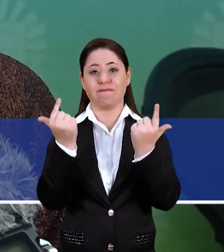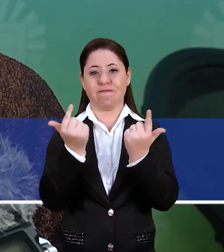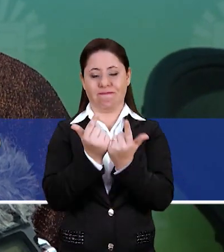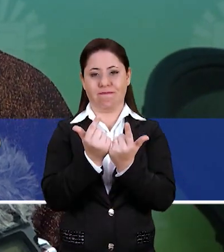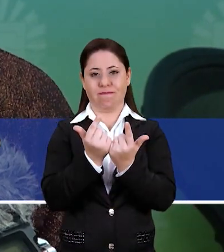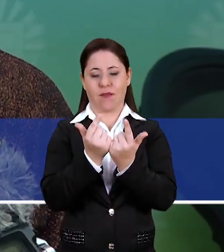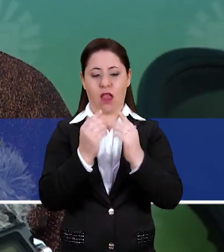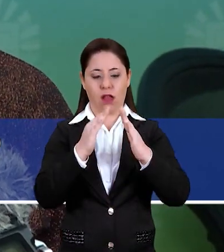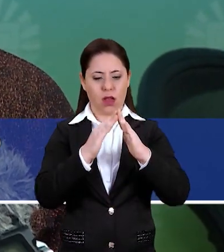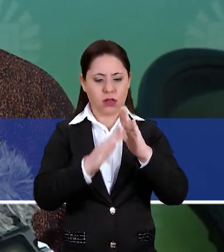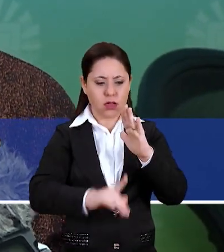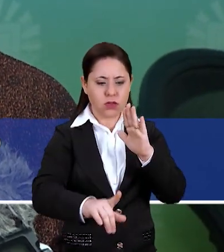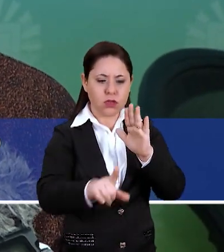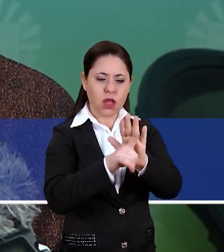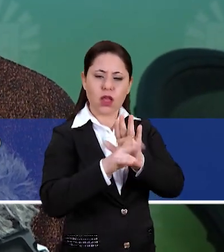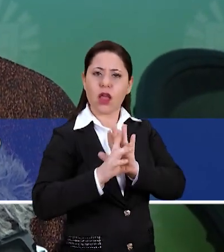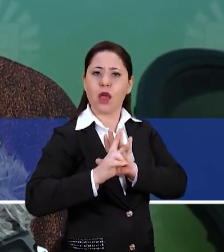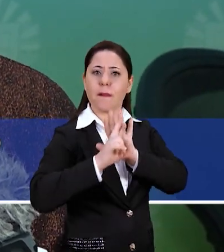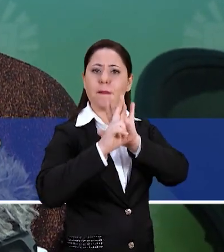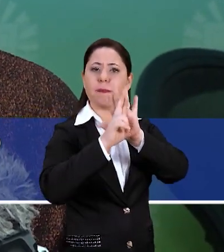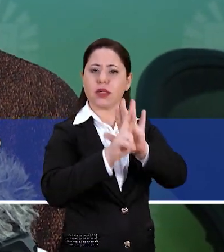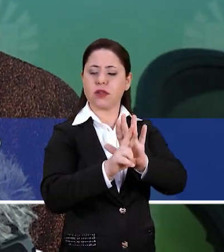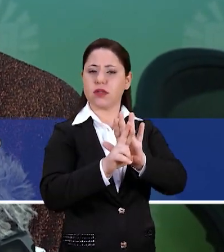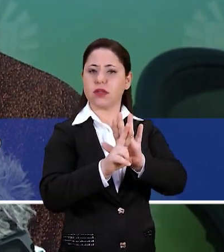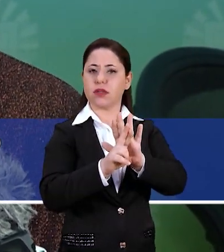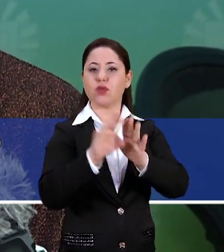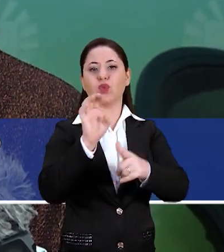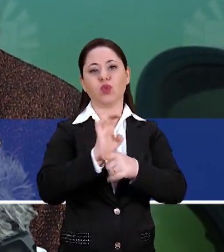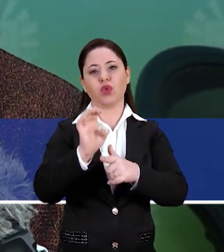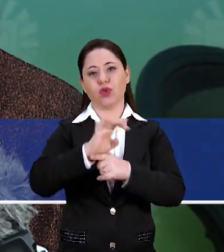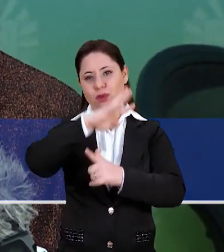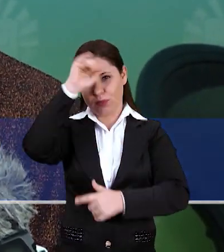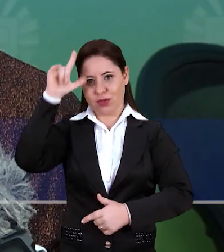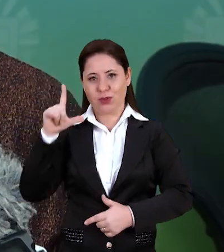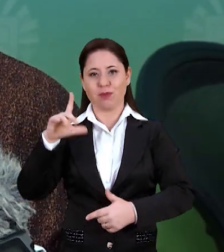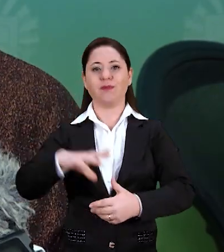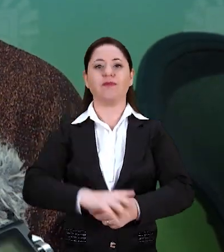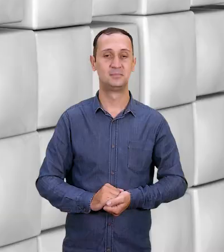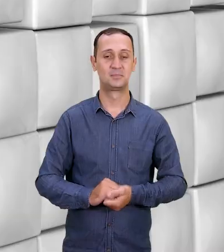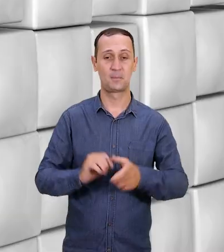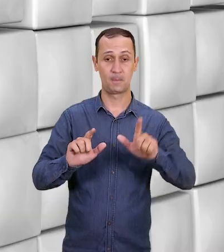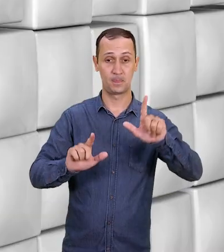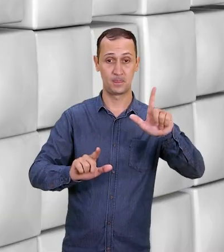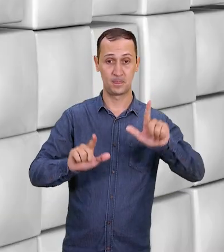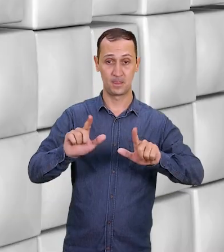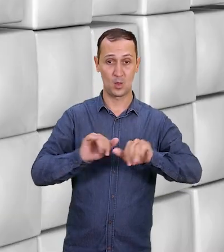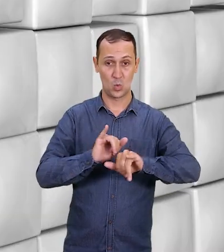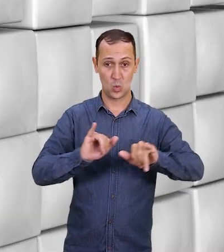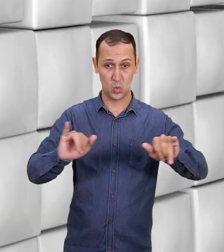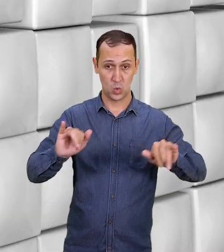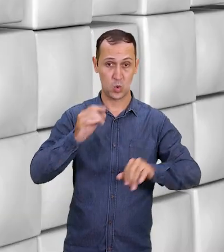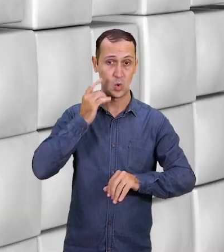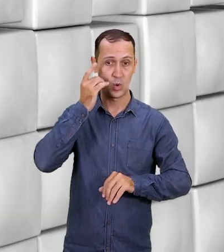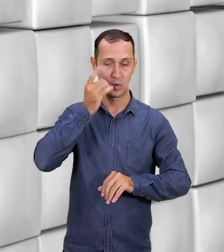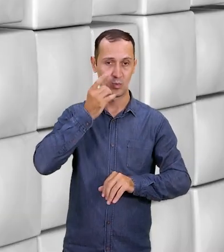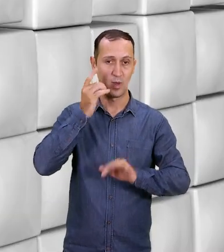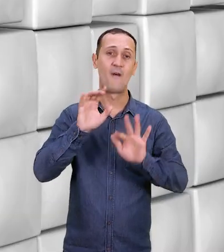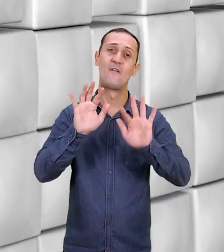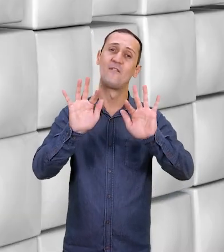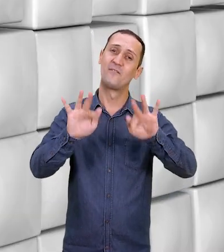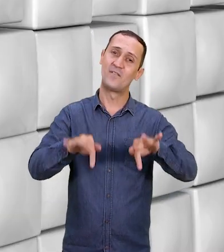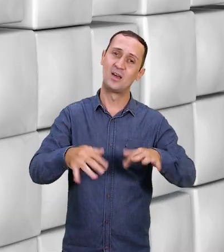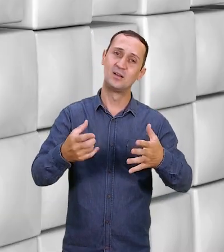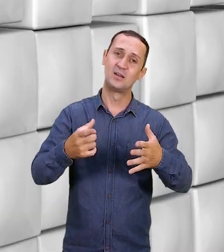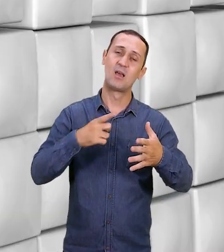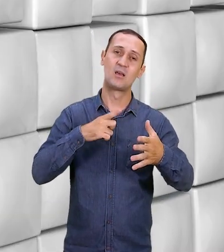Leis, uma casa que representa o nosso estado de Mato Grosso do Sul. Fica por aqui essa edição do